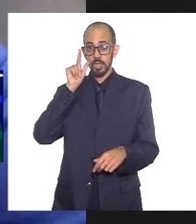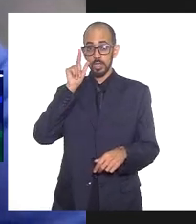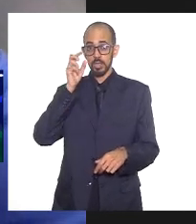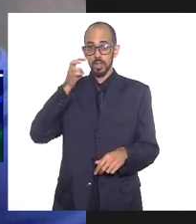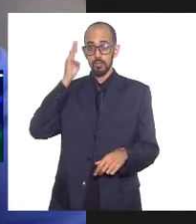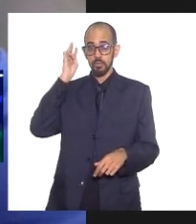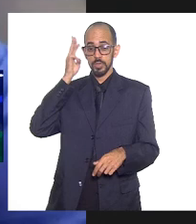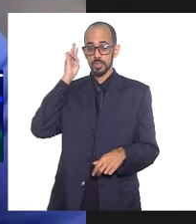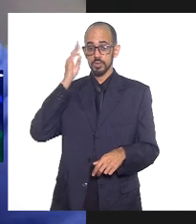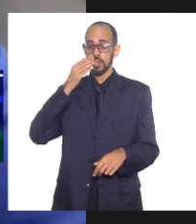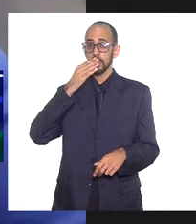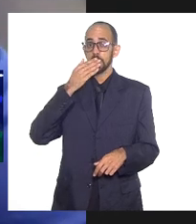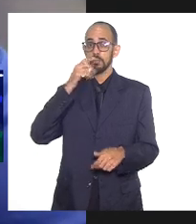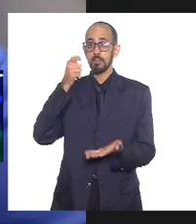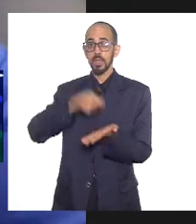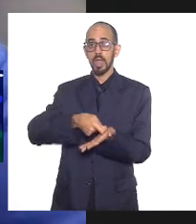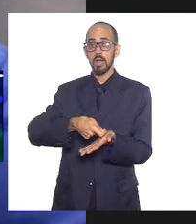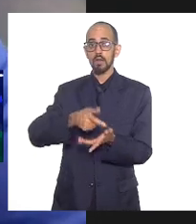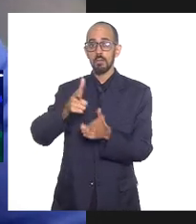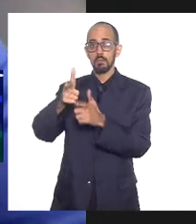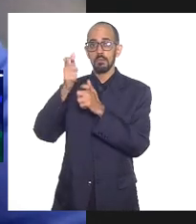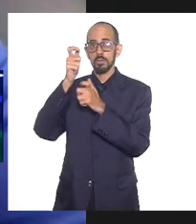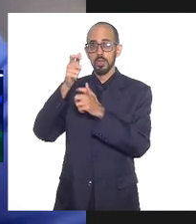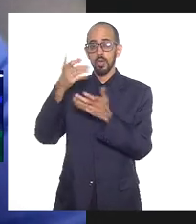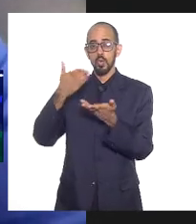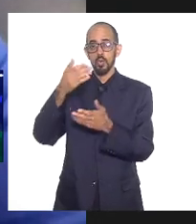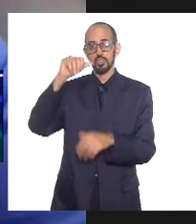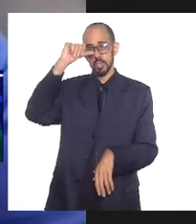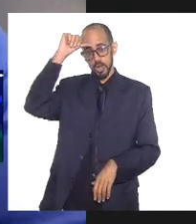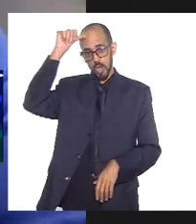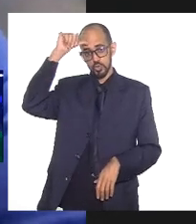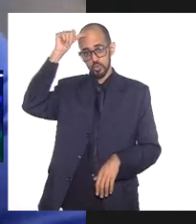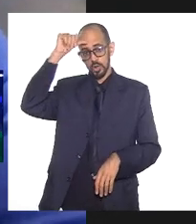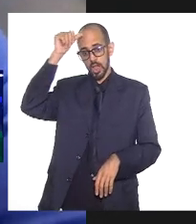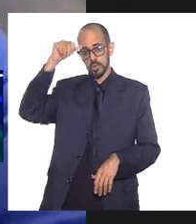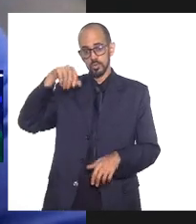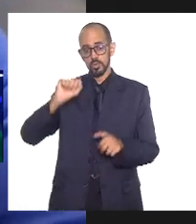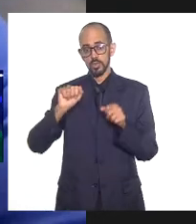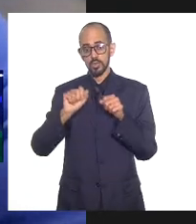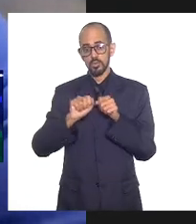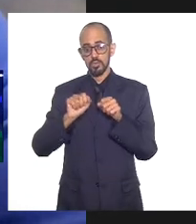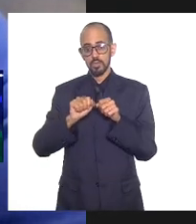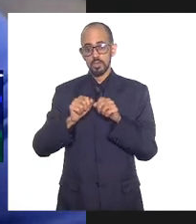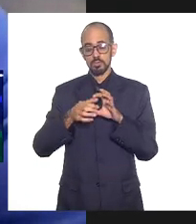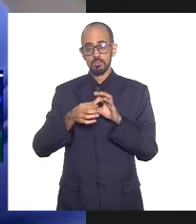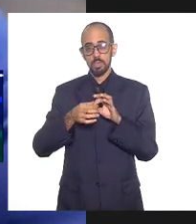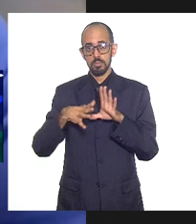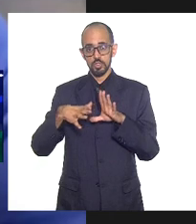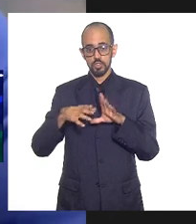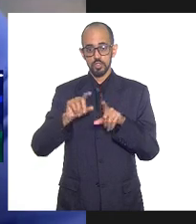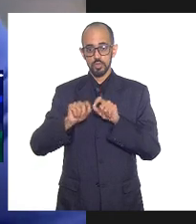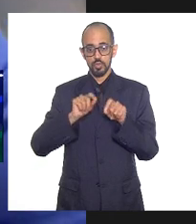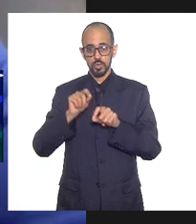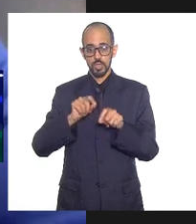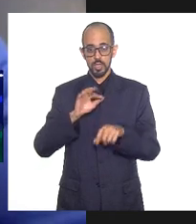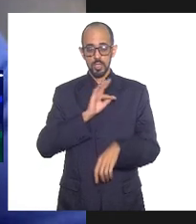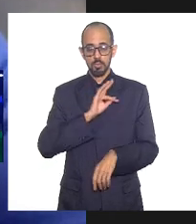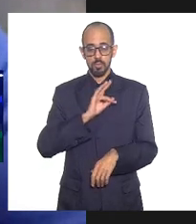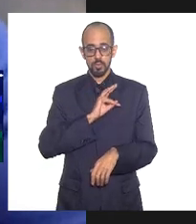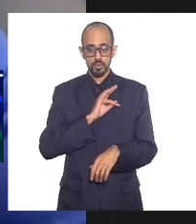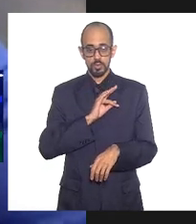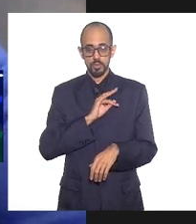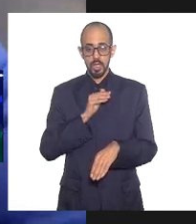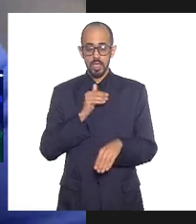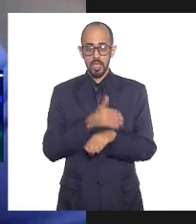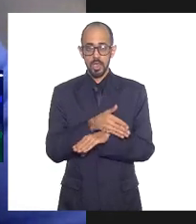atirar na cabecinha, hoje, Cláudio Castro, que permite que a sua polícia